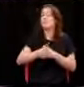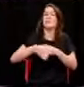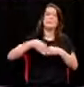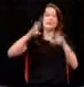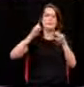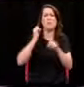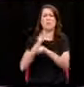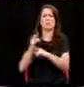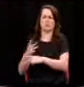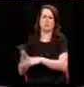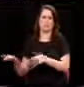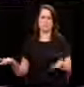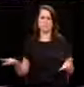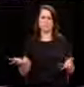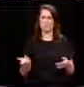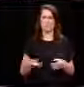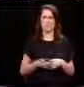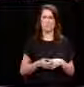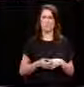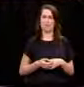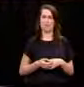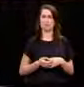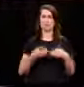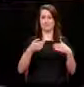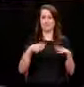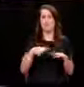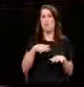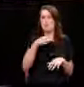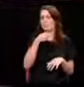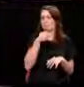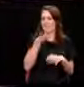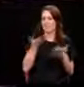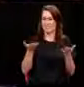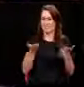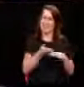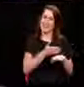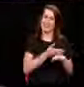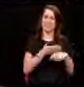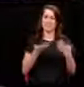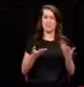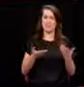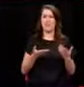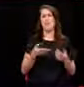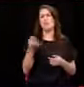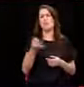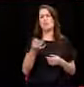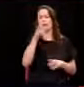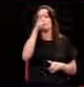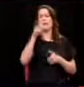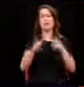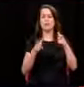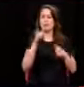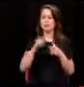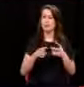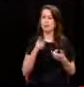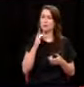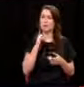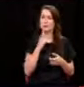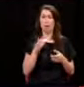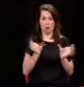adeptos. Sim, voltando à questão inicial do feedback. O feedback tem sido bastante bom, a comunidade surda